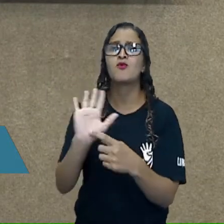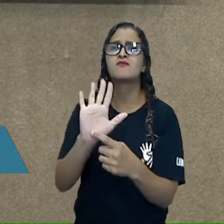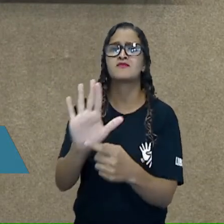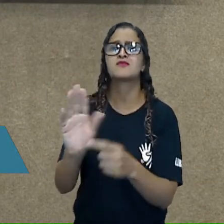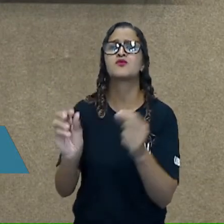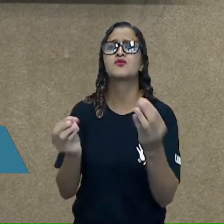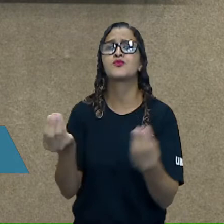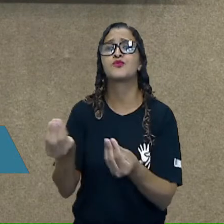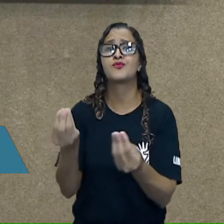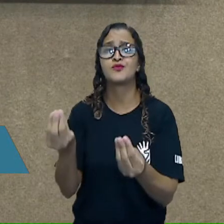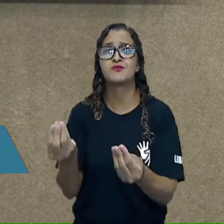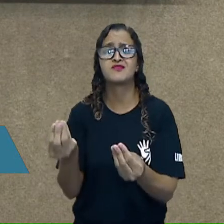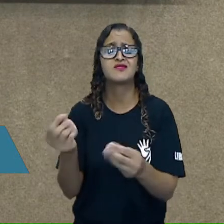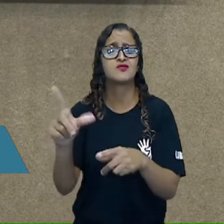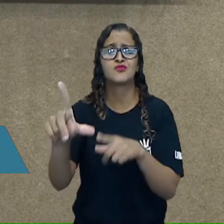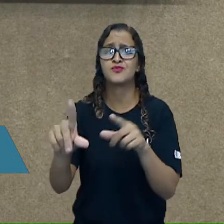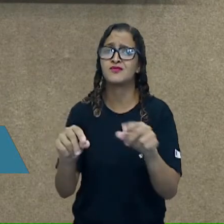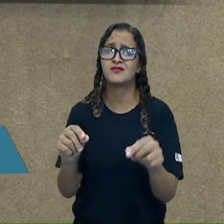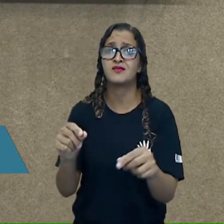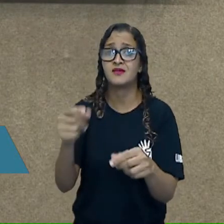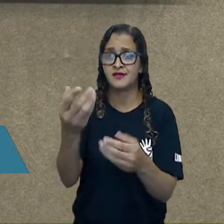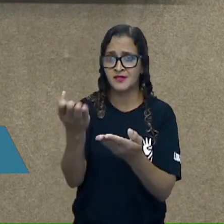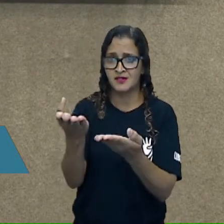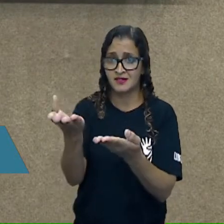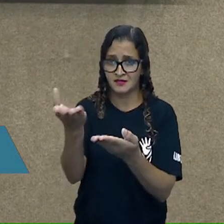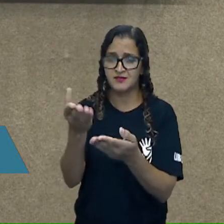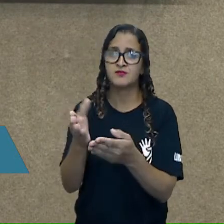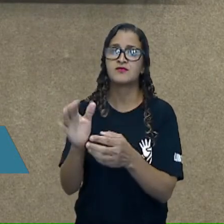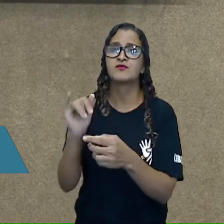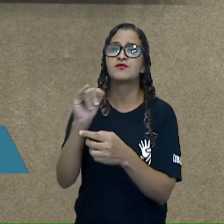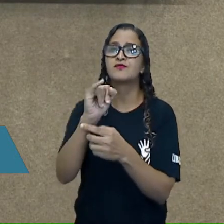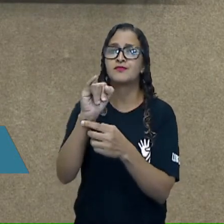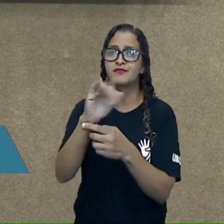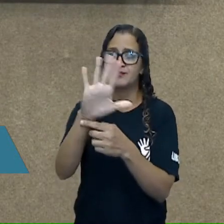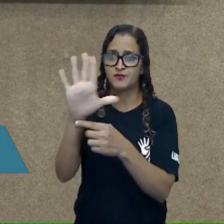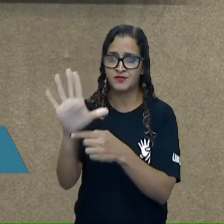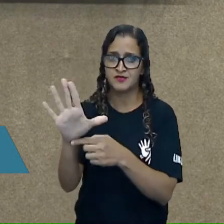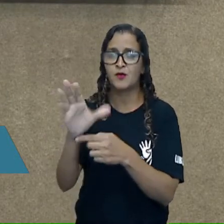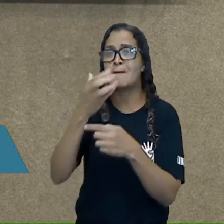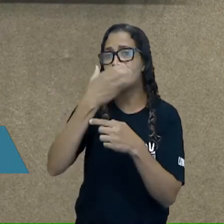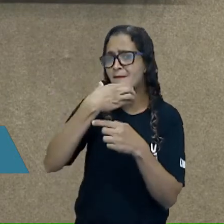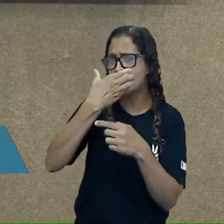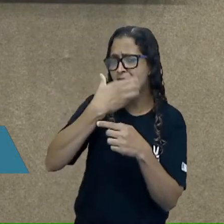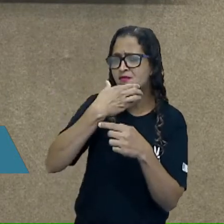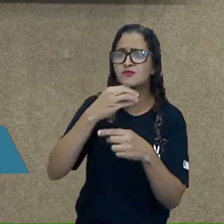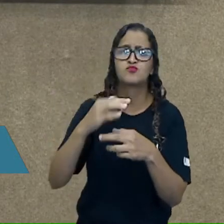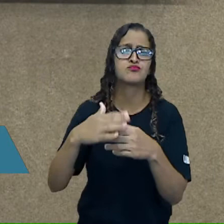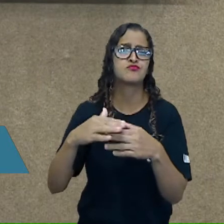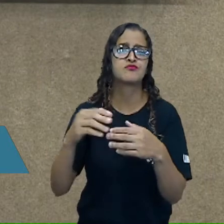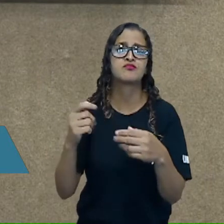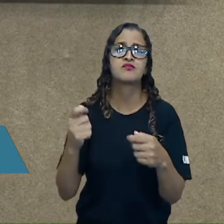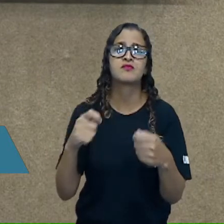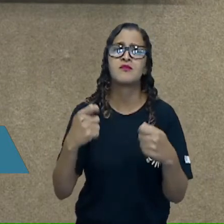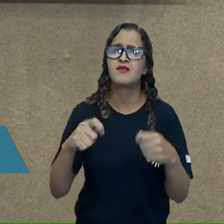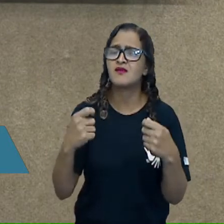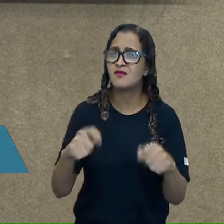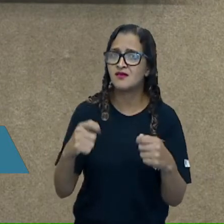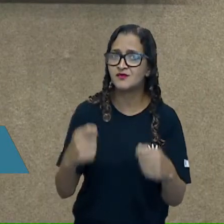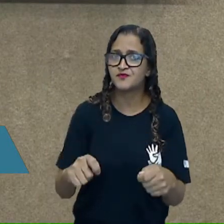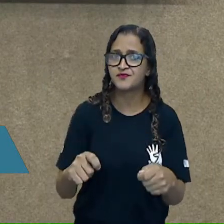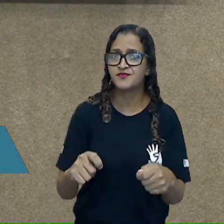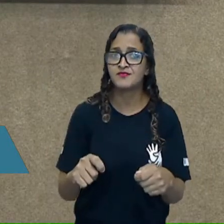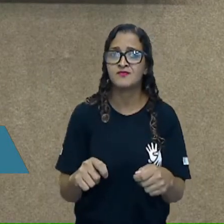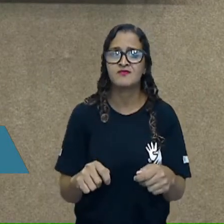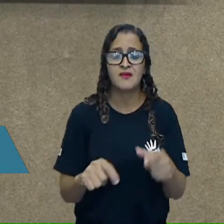com vários objetos que vocês quiserem. No caderno, por exemplo, com pauzinho, bolinhas. Aí em casa pode